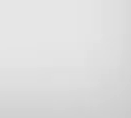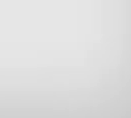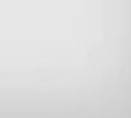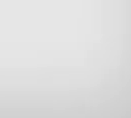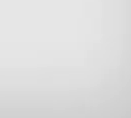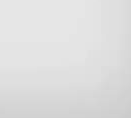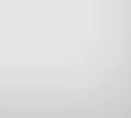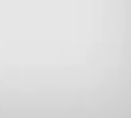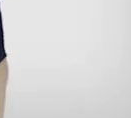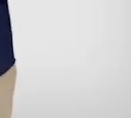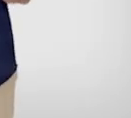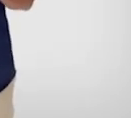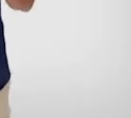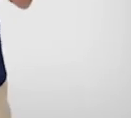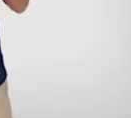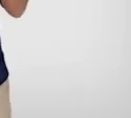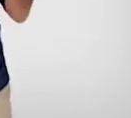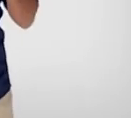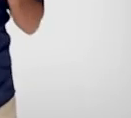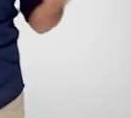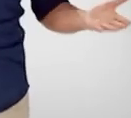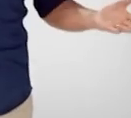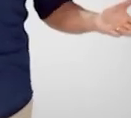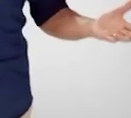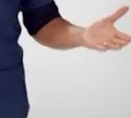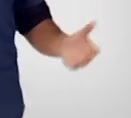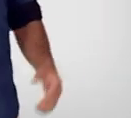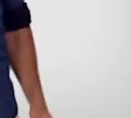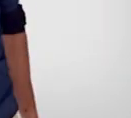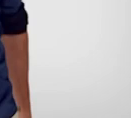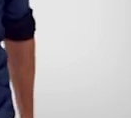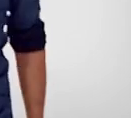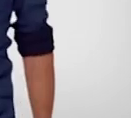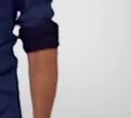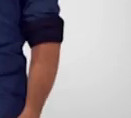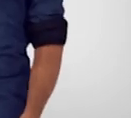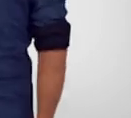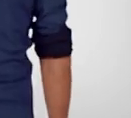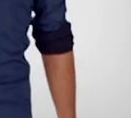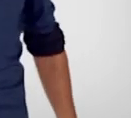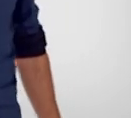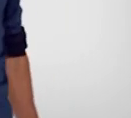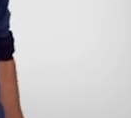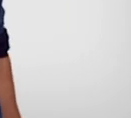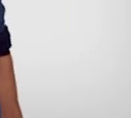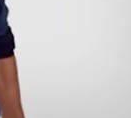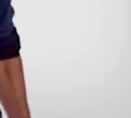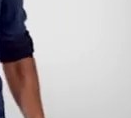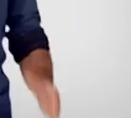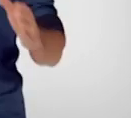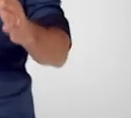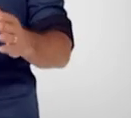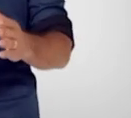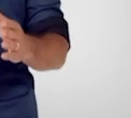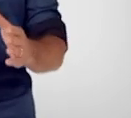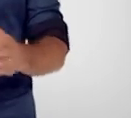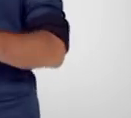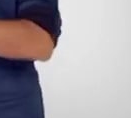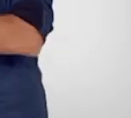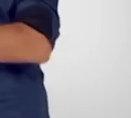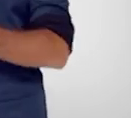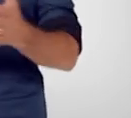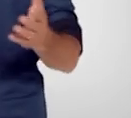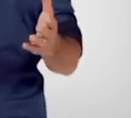Preste atenção, o que eu vou dizer agora pode salvar você e sua família. Juntos, nós vamos acabar com o mosquito da dengue. Mantenha as caixas